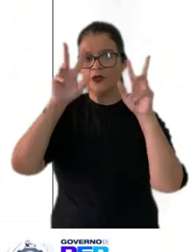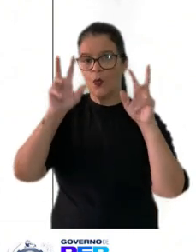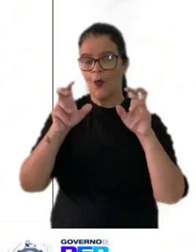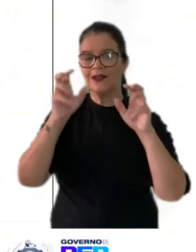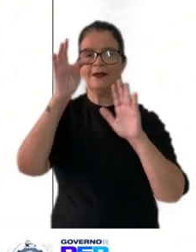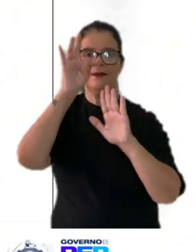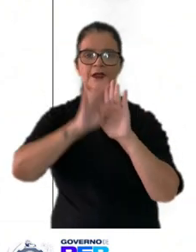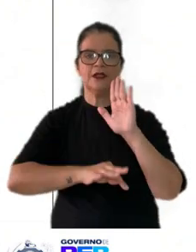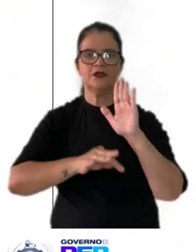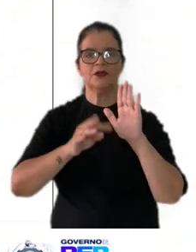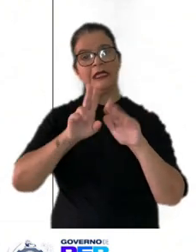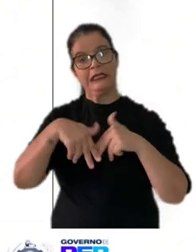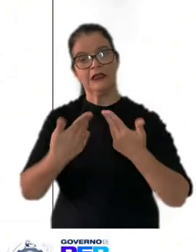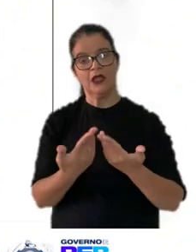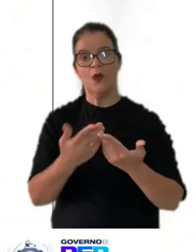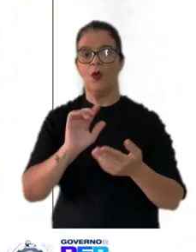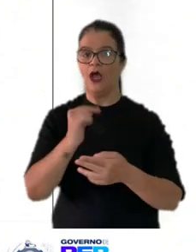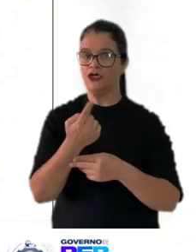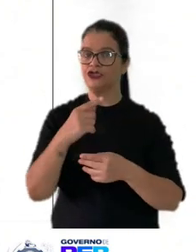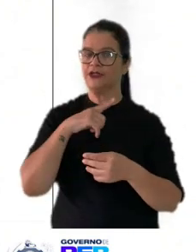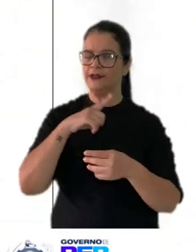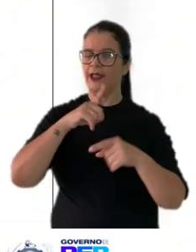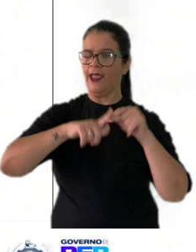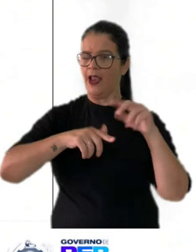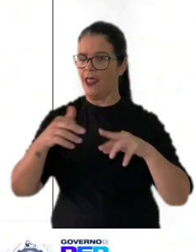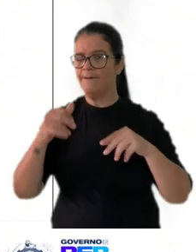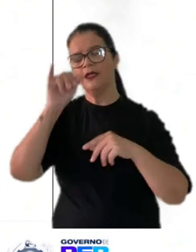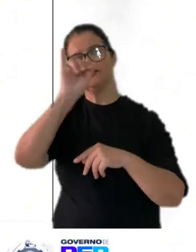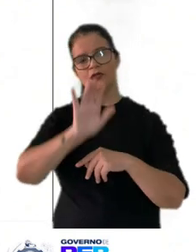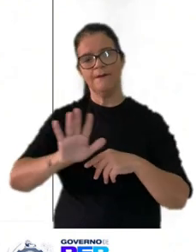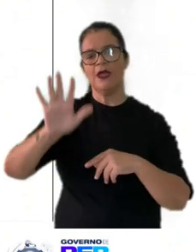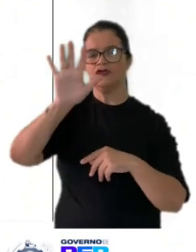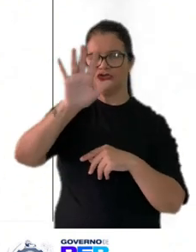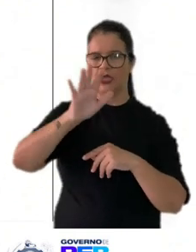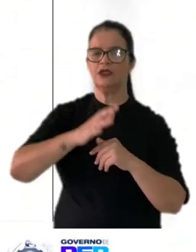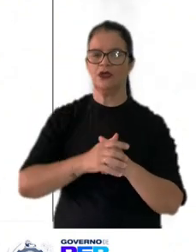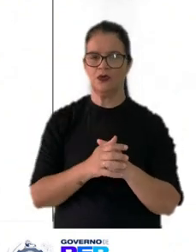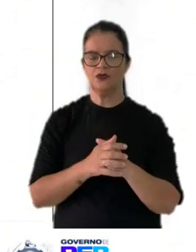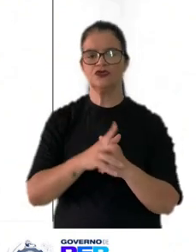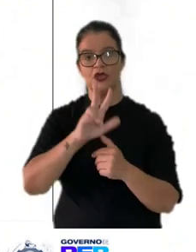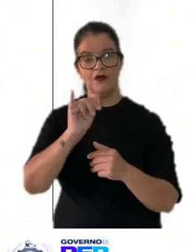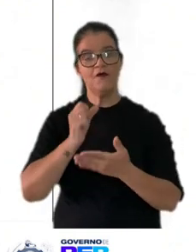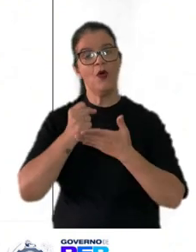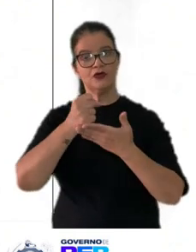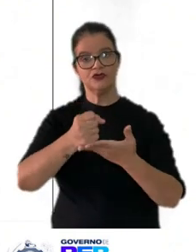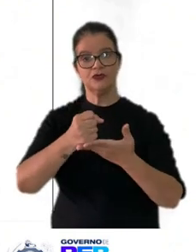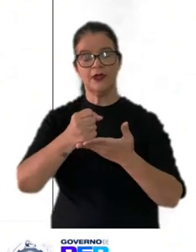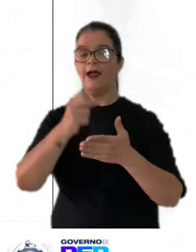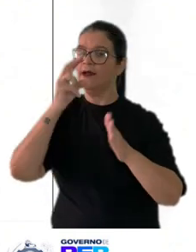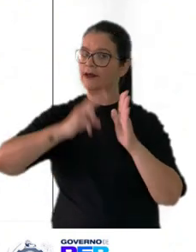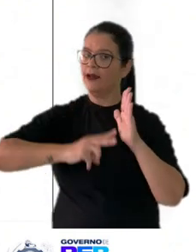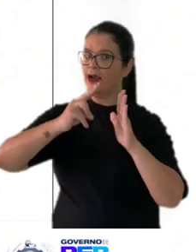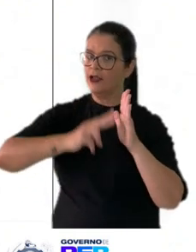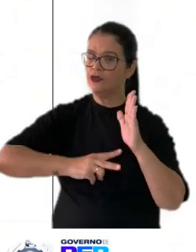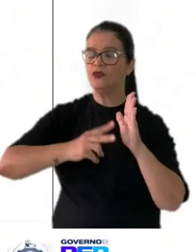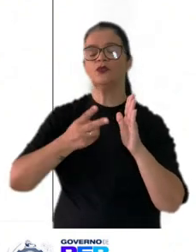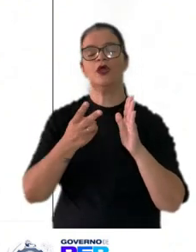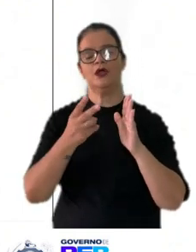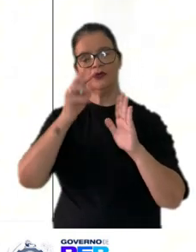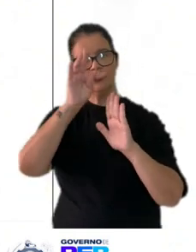então aqui a gente também tem elementos imagéticos que vão nos ajudar na leitura do texto verbal tá